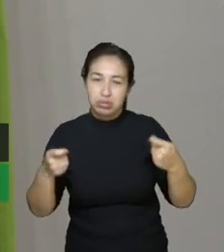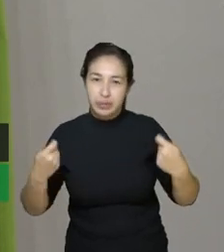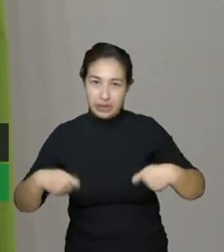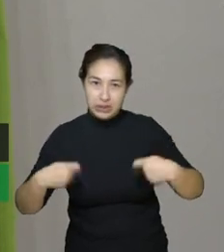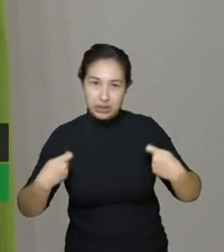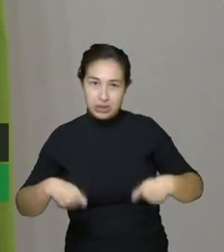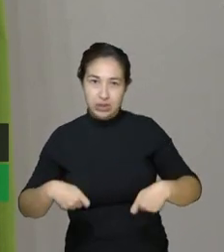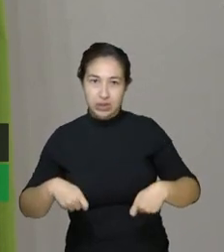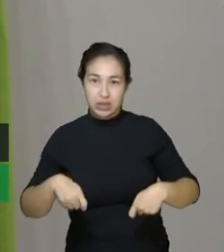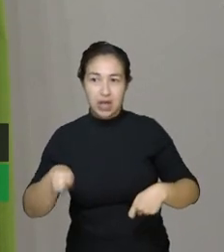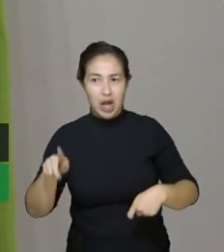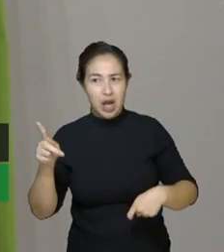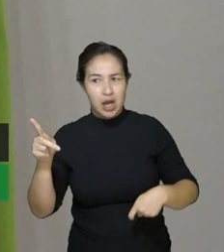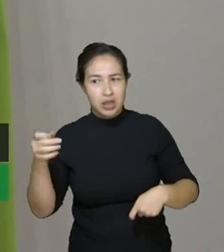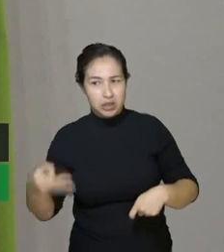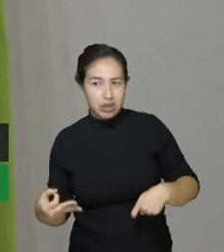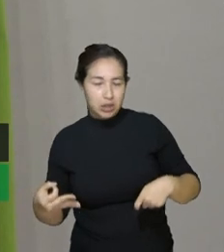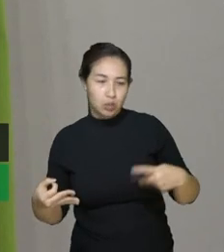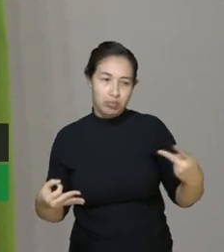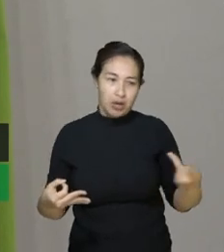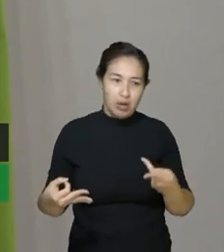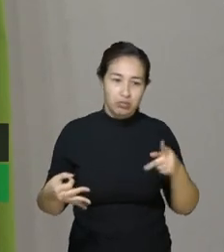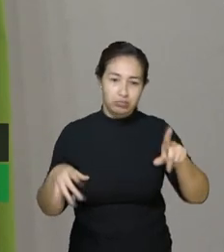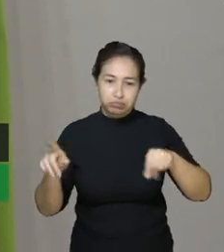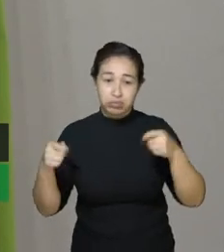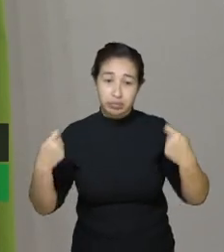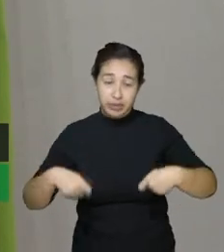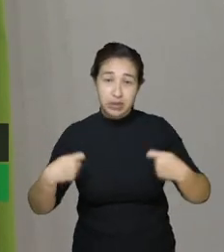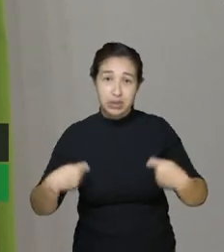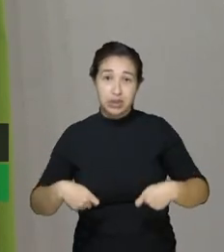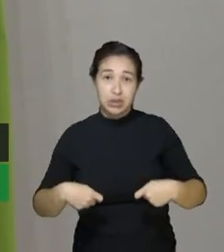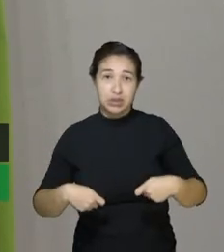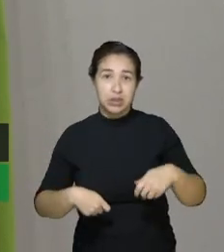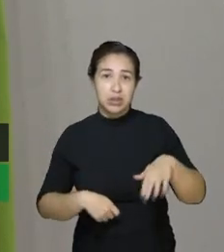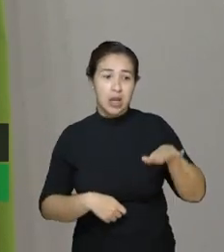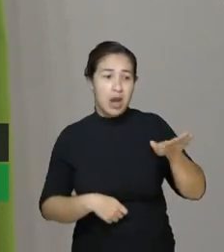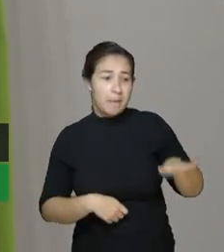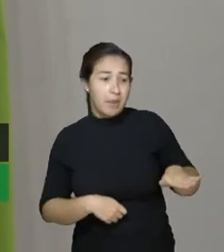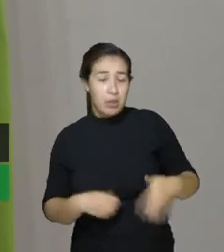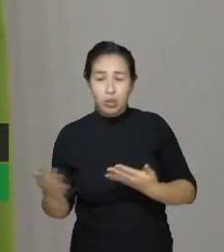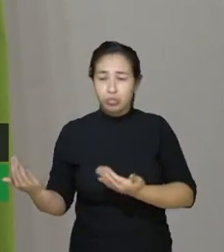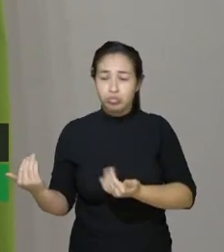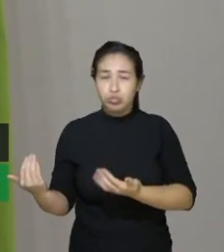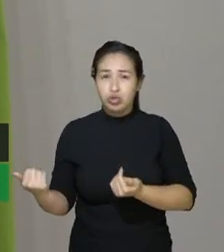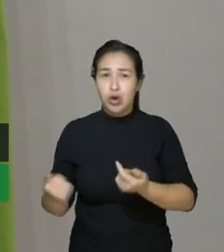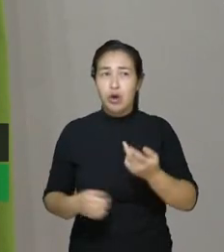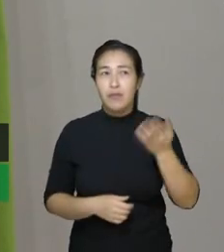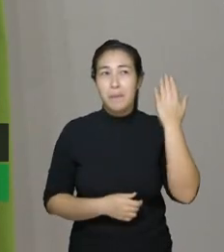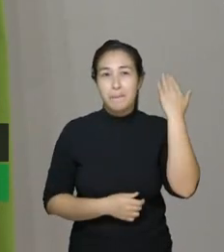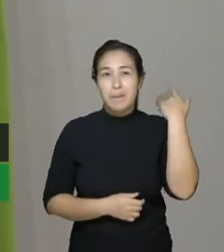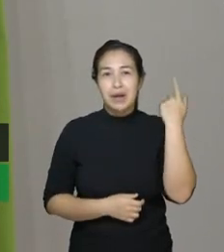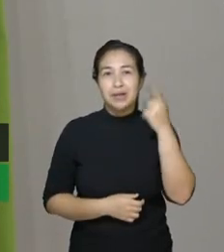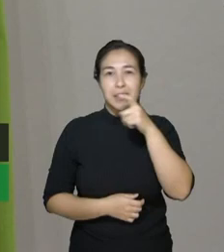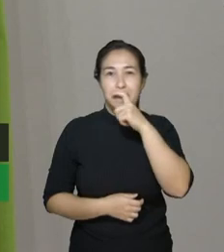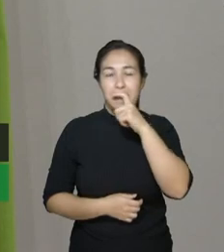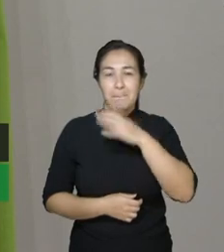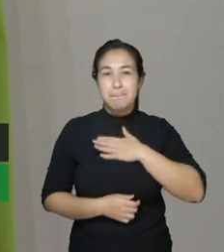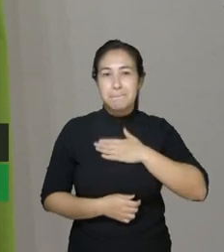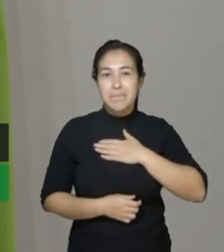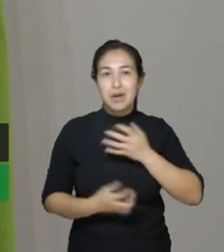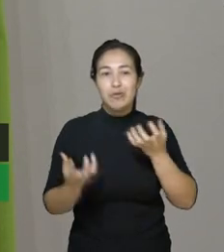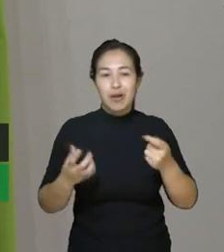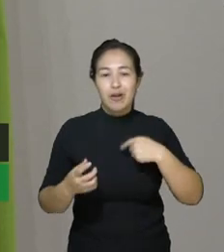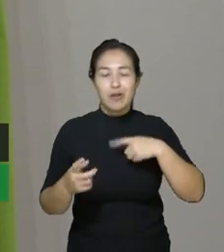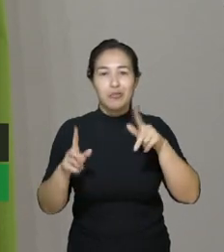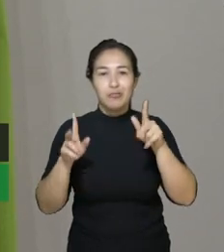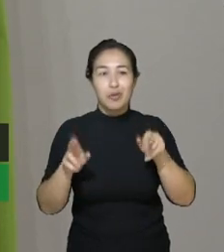Quando jovem, papai, deputado Mota, queria que eu fosse pastor, seguir os seus passos,